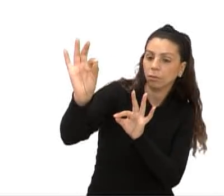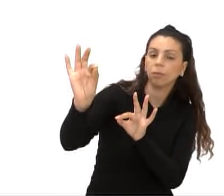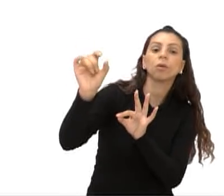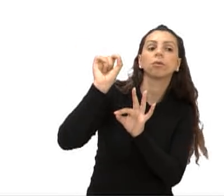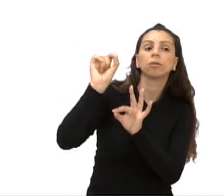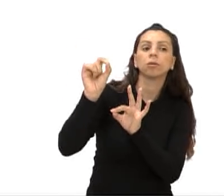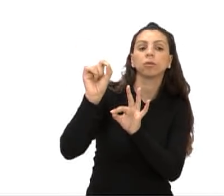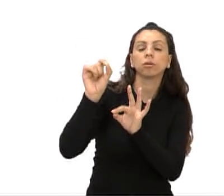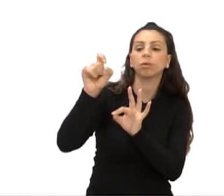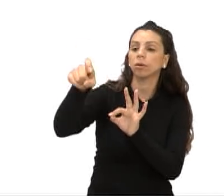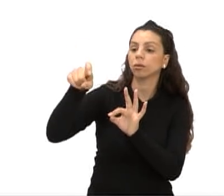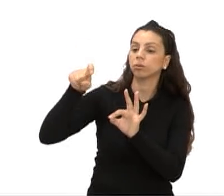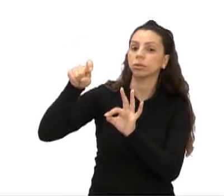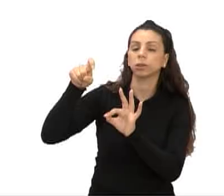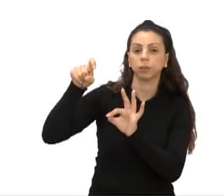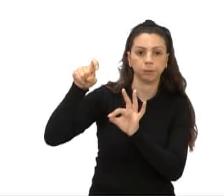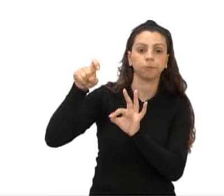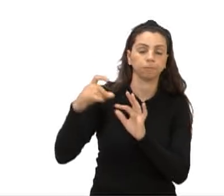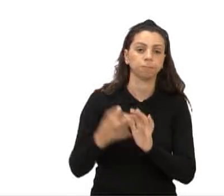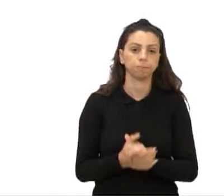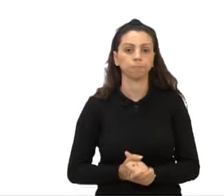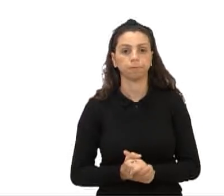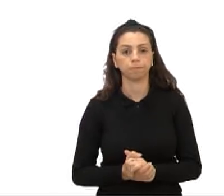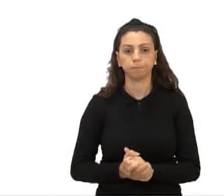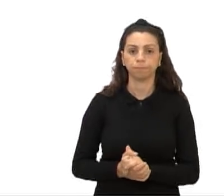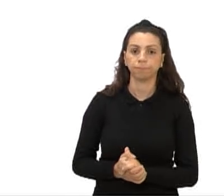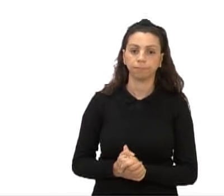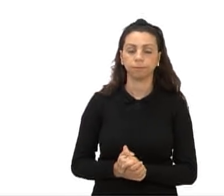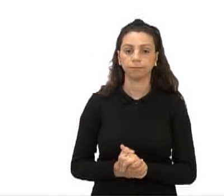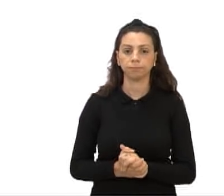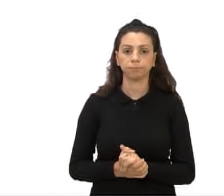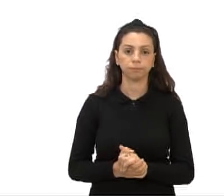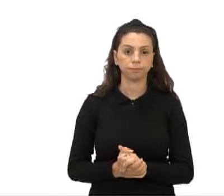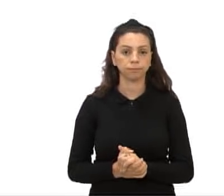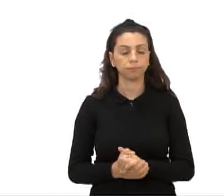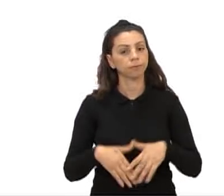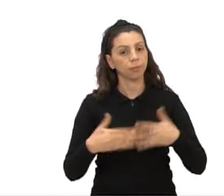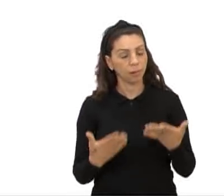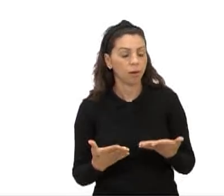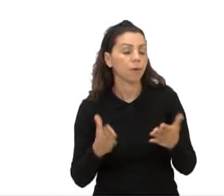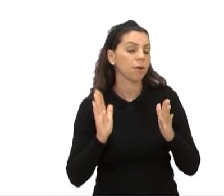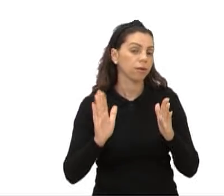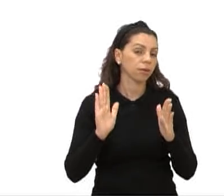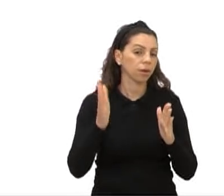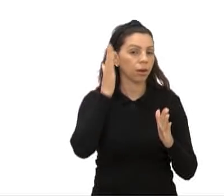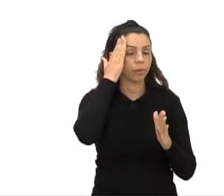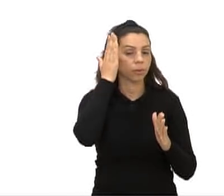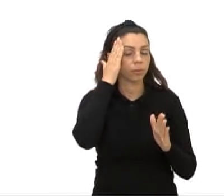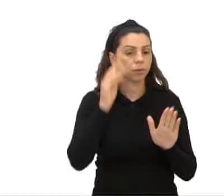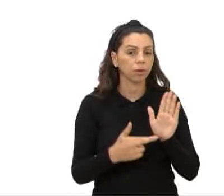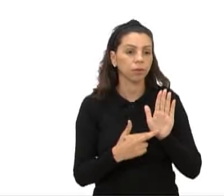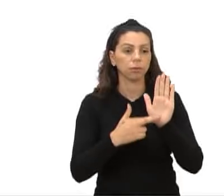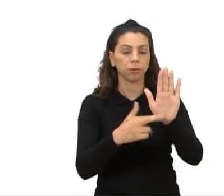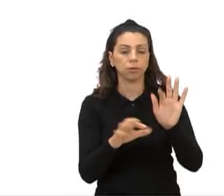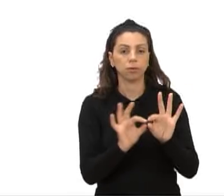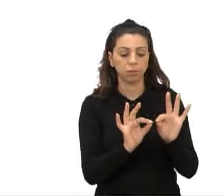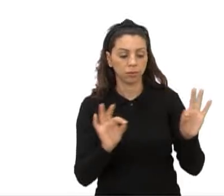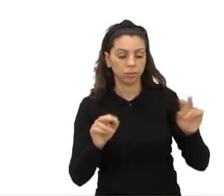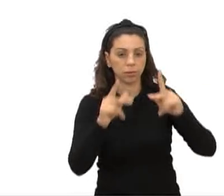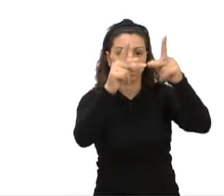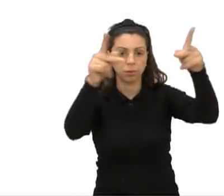expressou as informações do exercício. Ele disse que x mais 10 era o meu comprimento, ok?